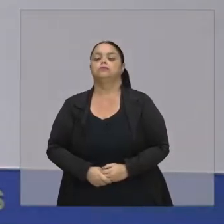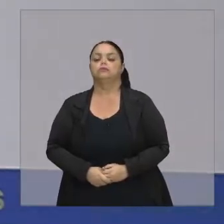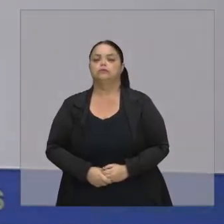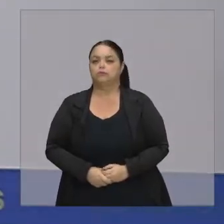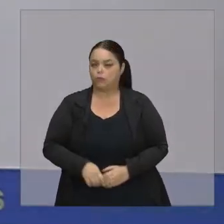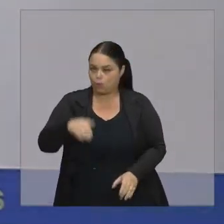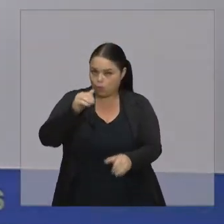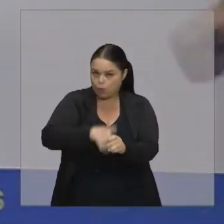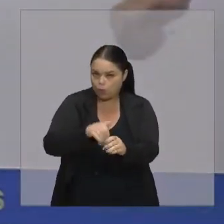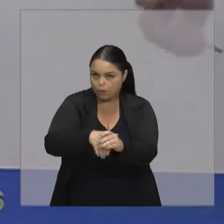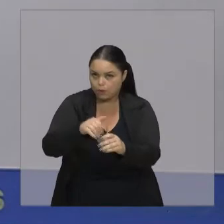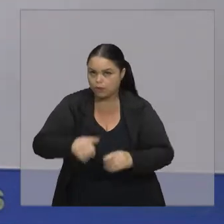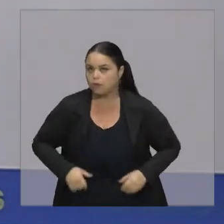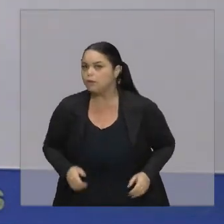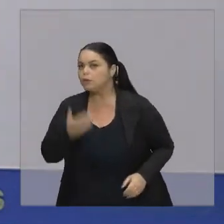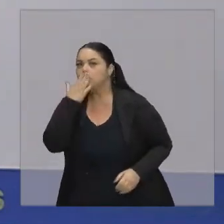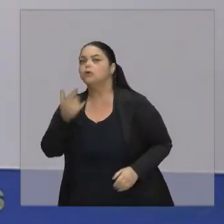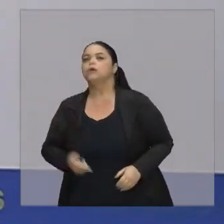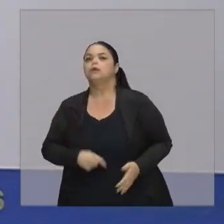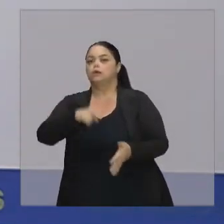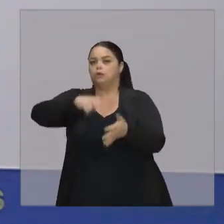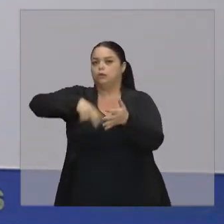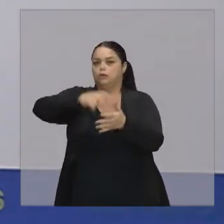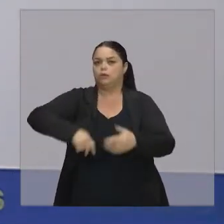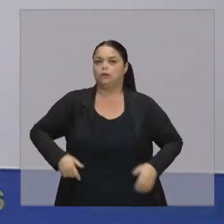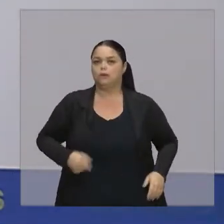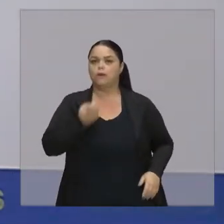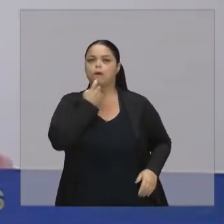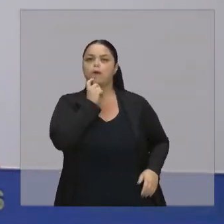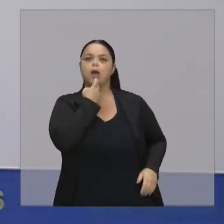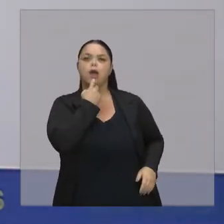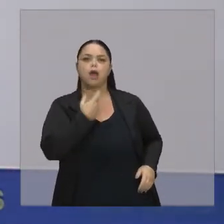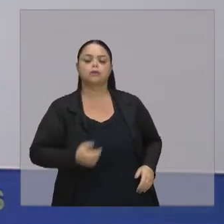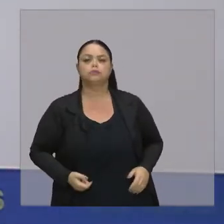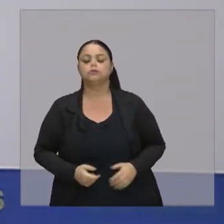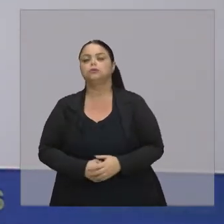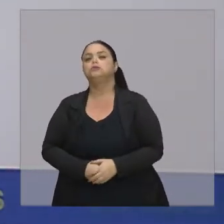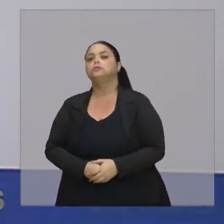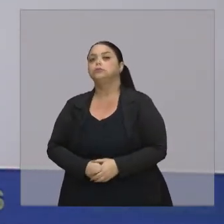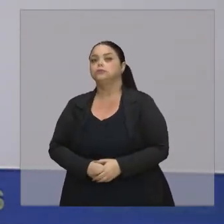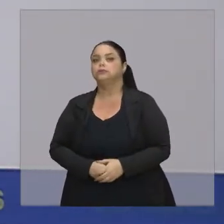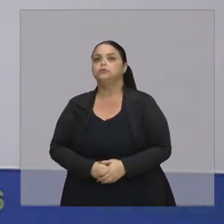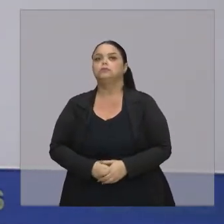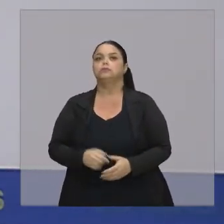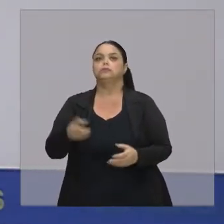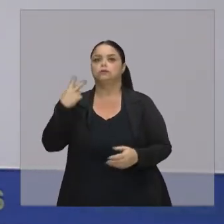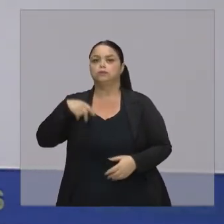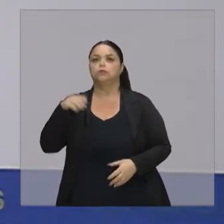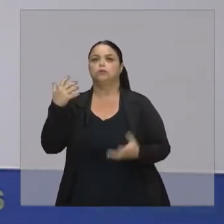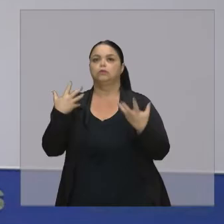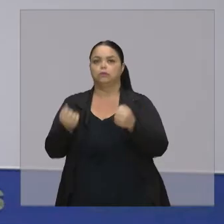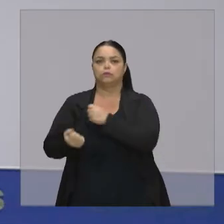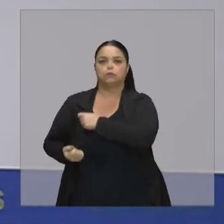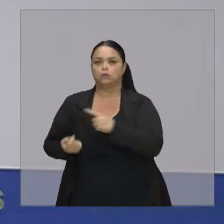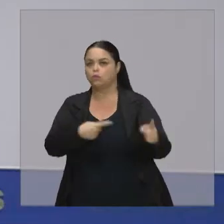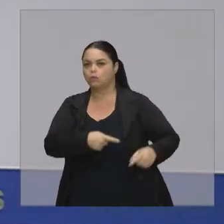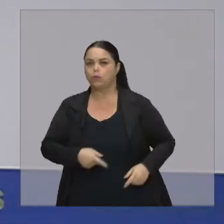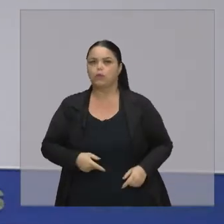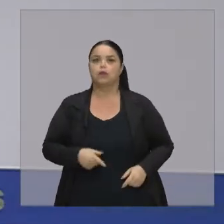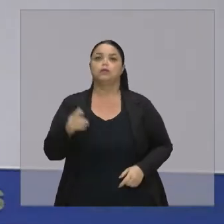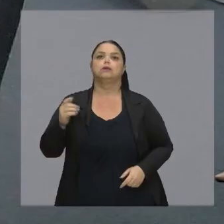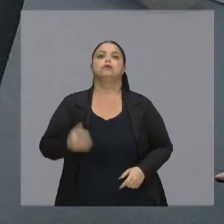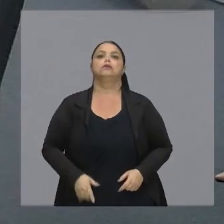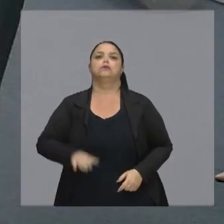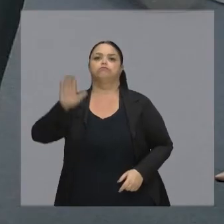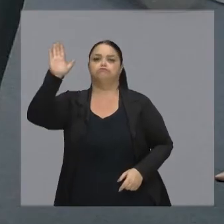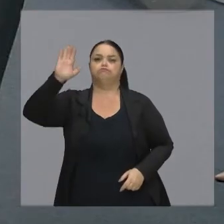Em votação, o pedido de leitura do vereador Juvenil Silvério. Vereadores favoráveis permaneçam em comissão, os contrários